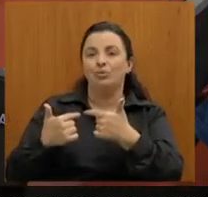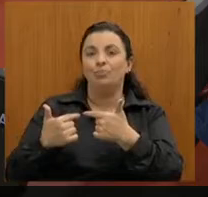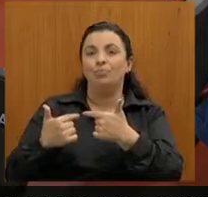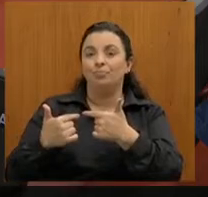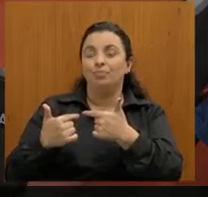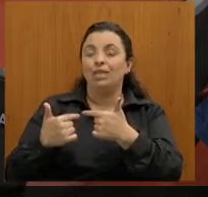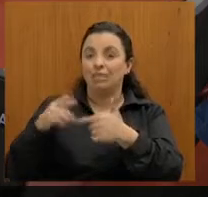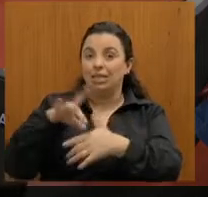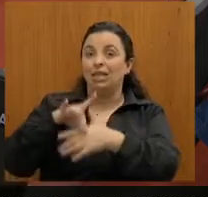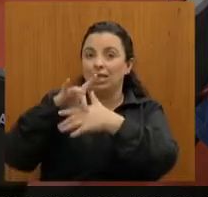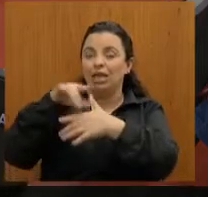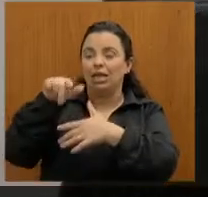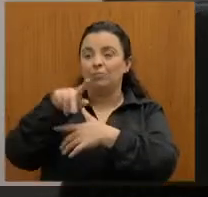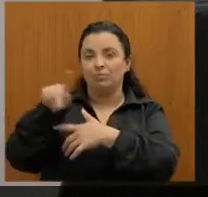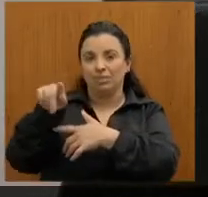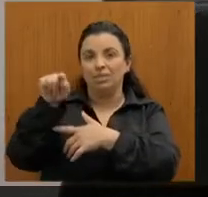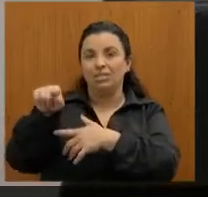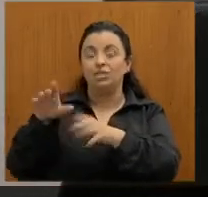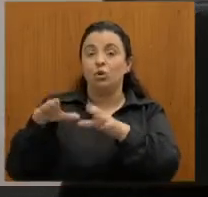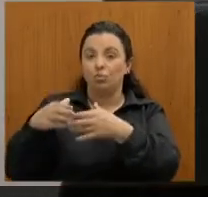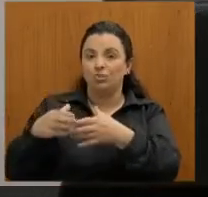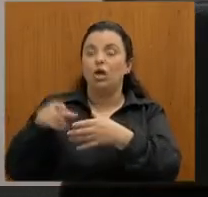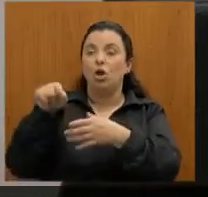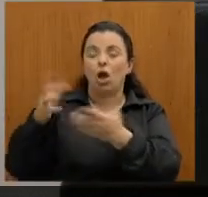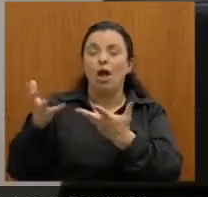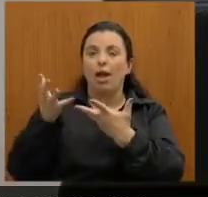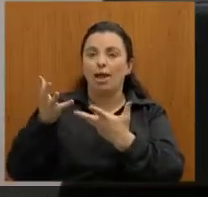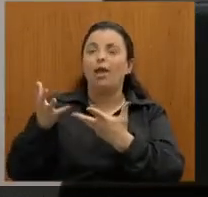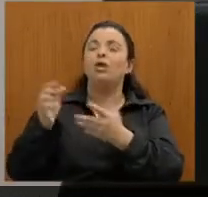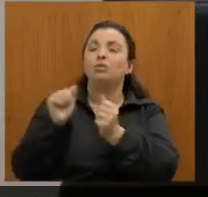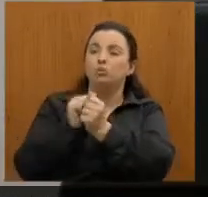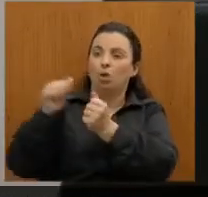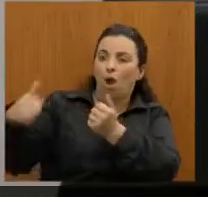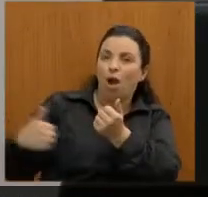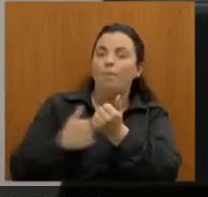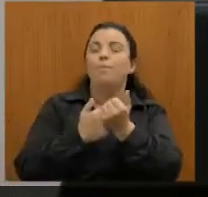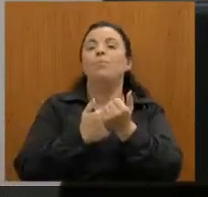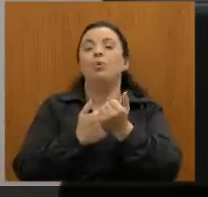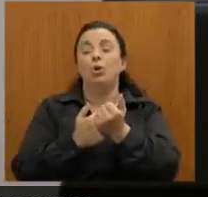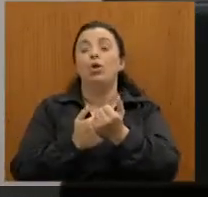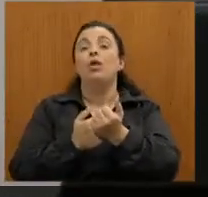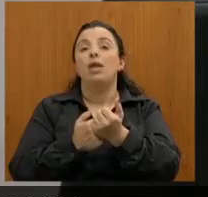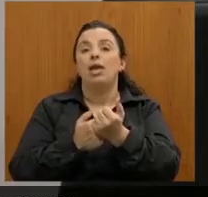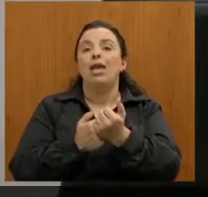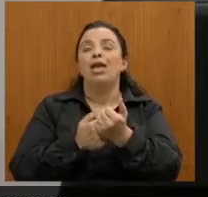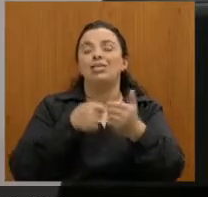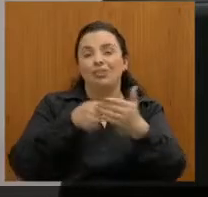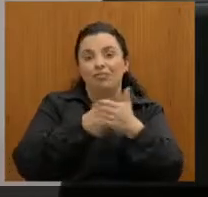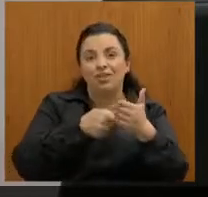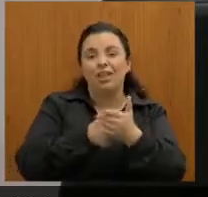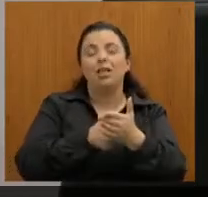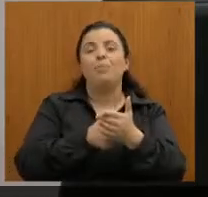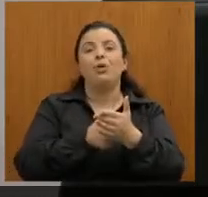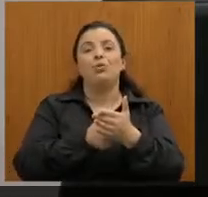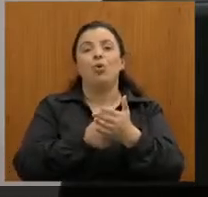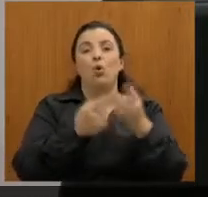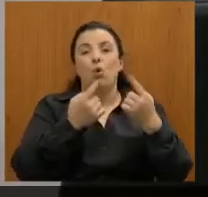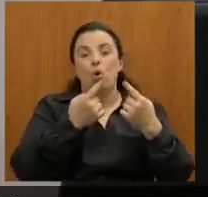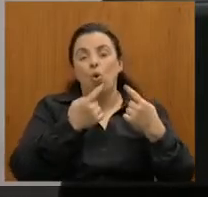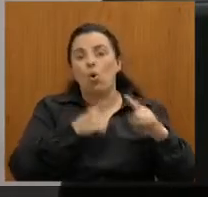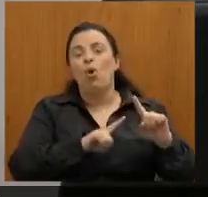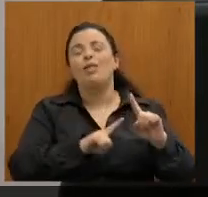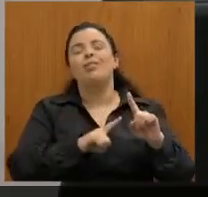comissão fato a perspectiva da do enfrentamento à violência contra a mulher precisa muito relação esteja